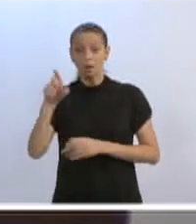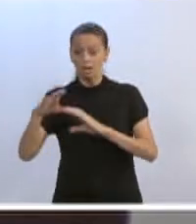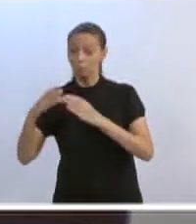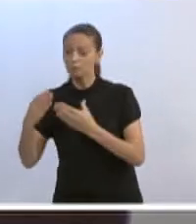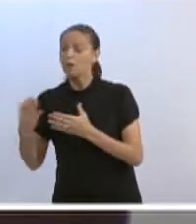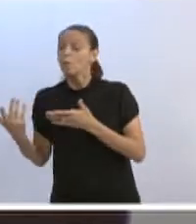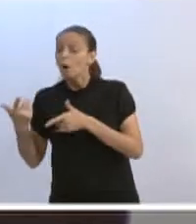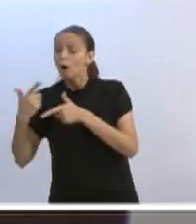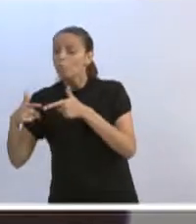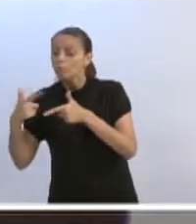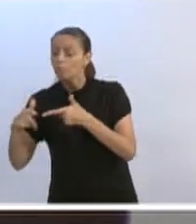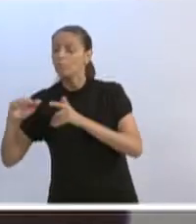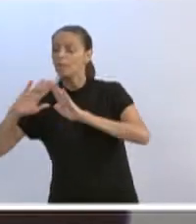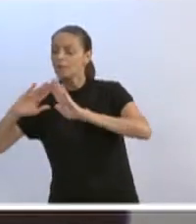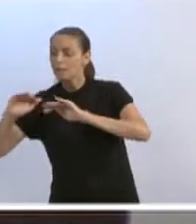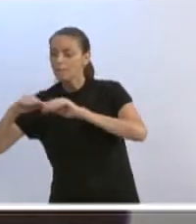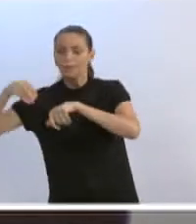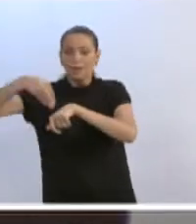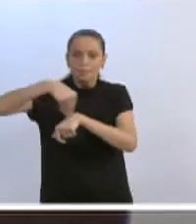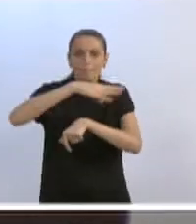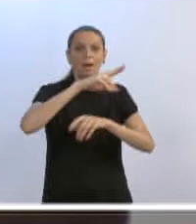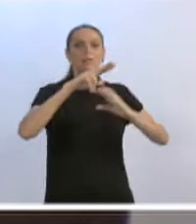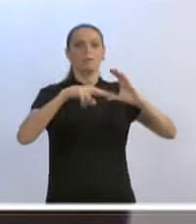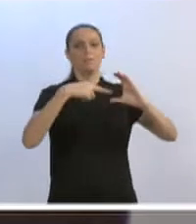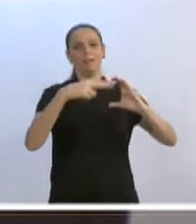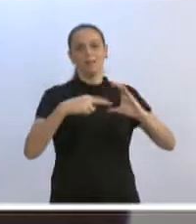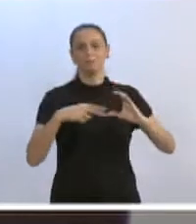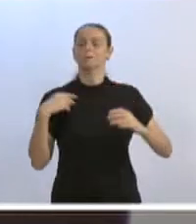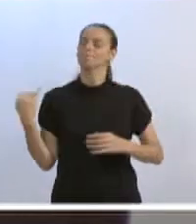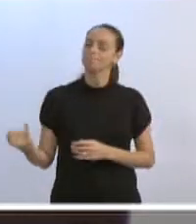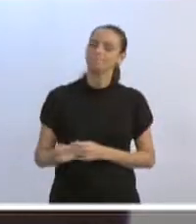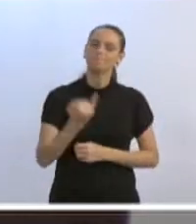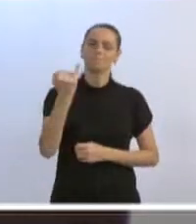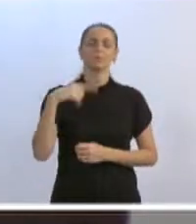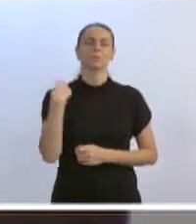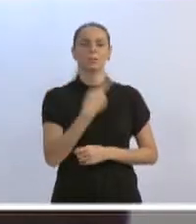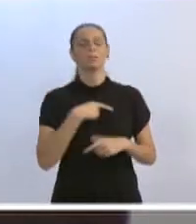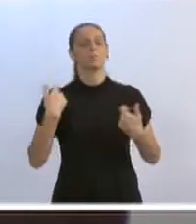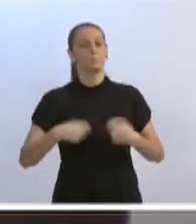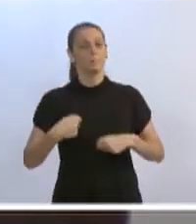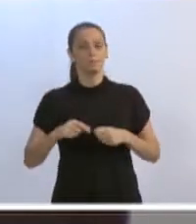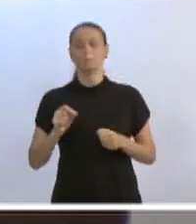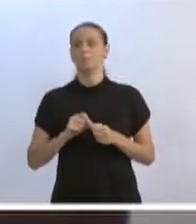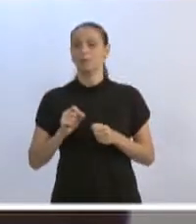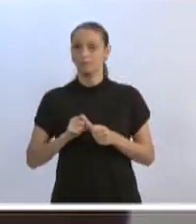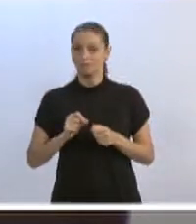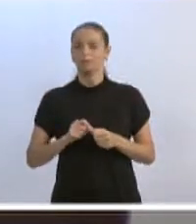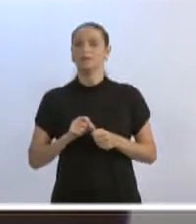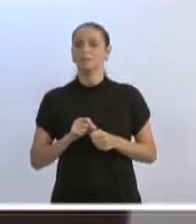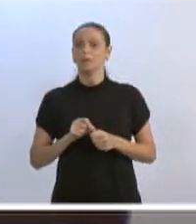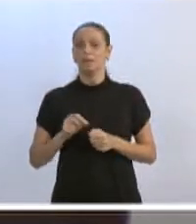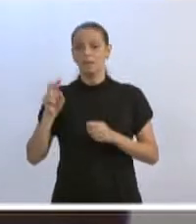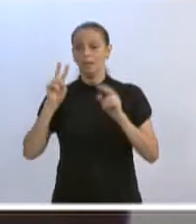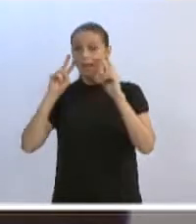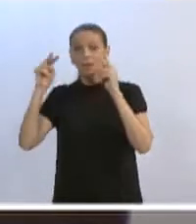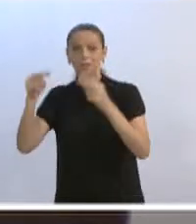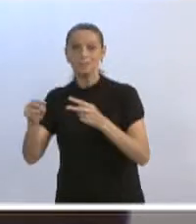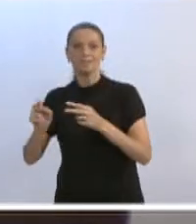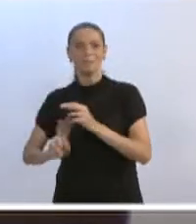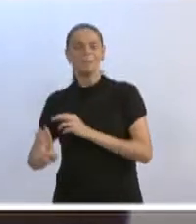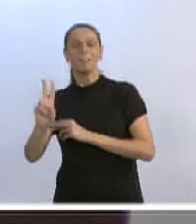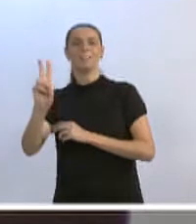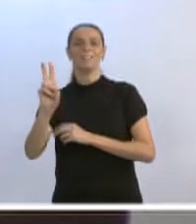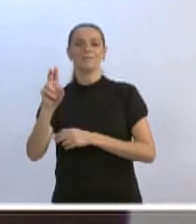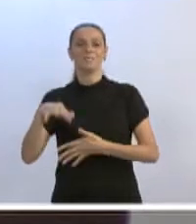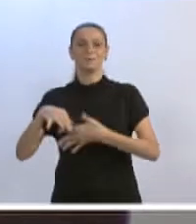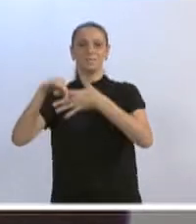exatamente isso um belíssimo trabalho e é isso que é extremamente importante nós aqui temos que fazer isso e aí mais do que nunca merecido a homenagem por